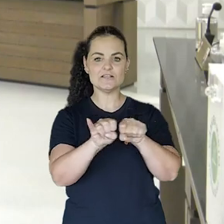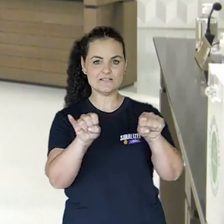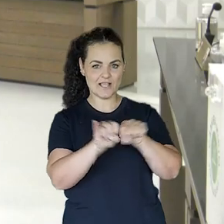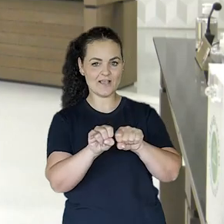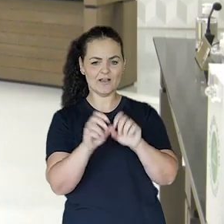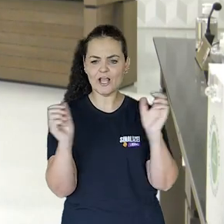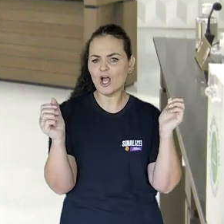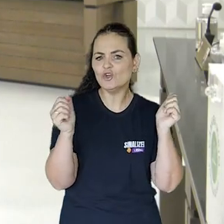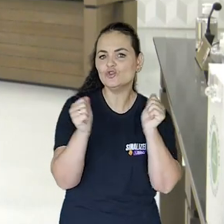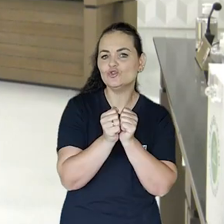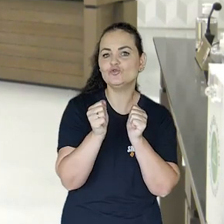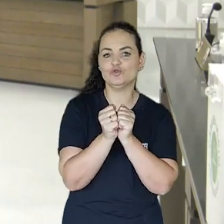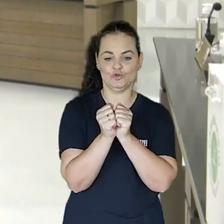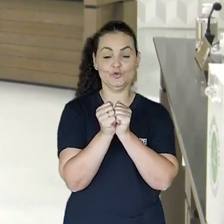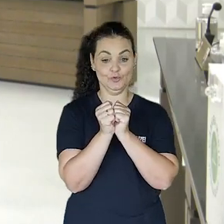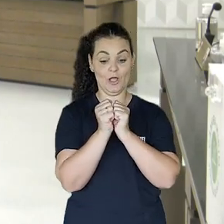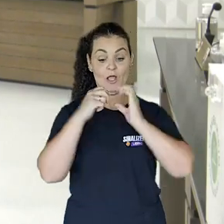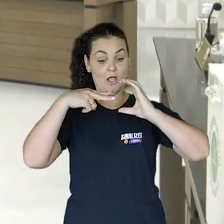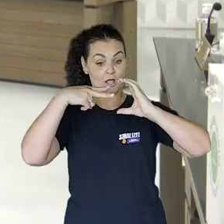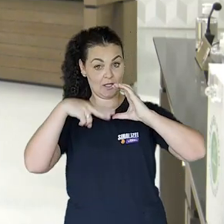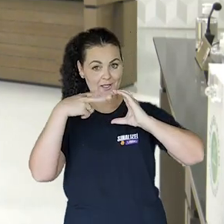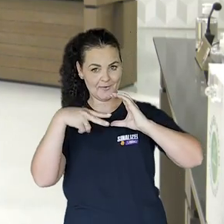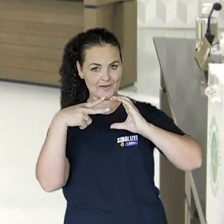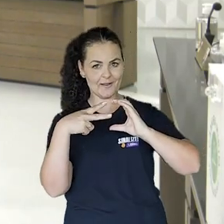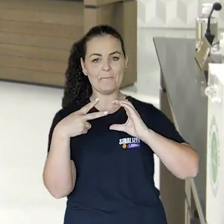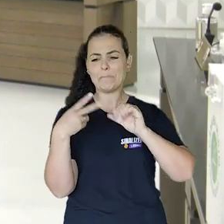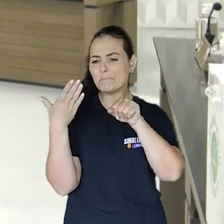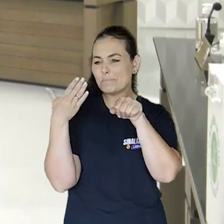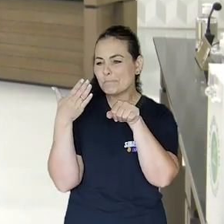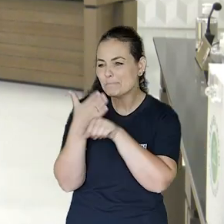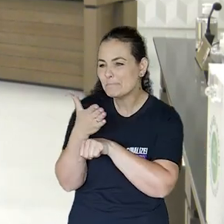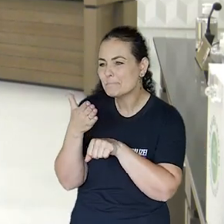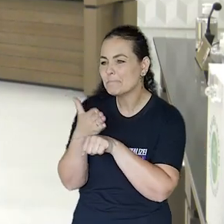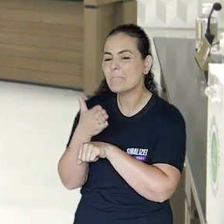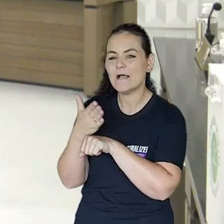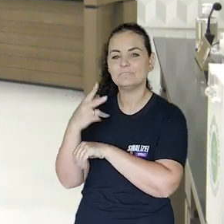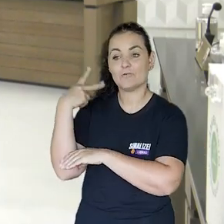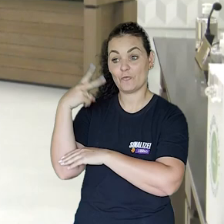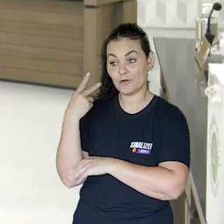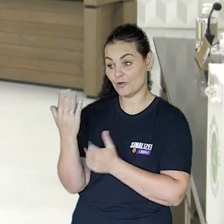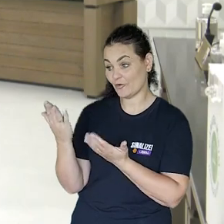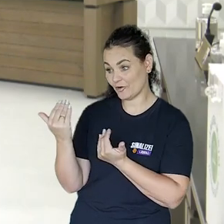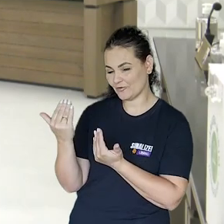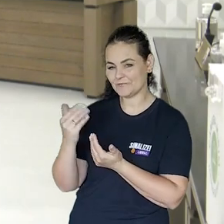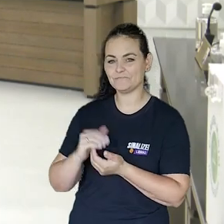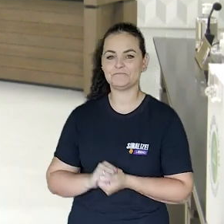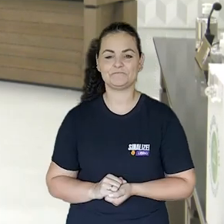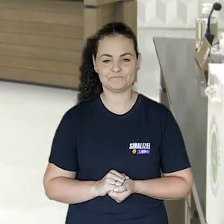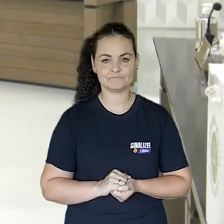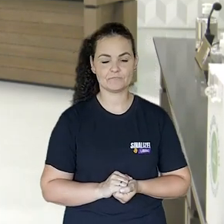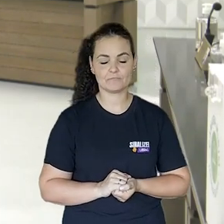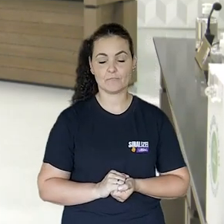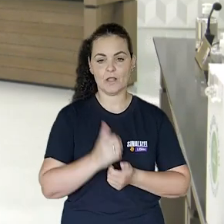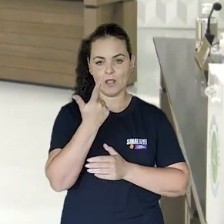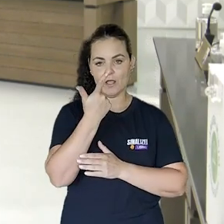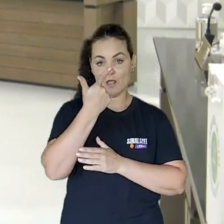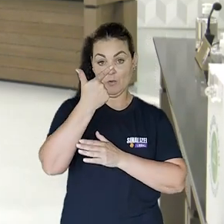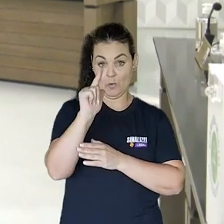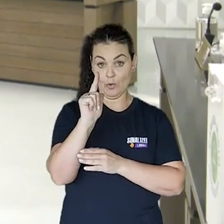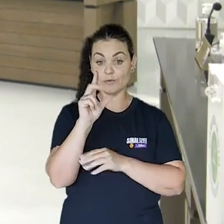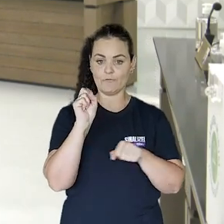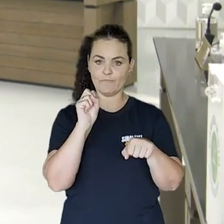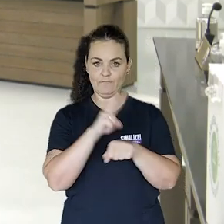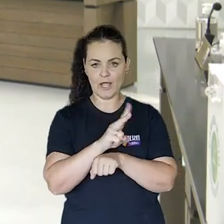na Câmara de Vereadores, participando, então, do programa Vereador Mirim. A outra vaga, a rede privada de